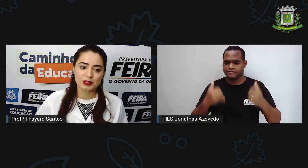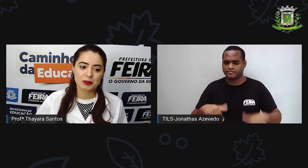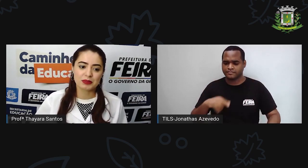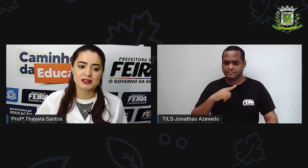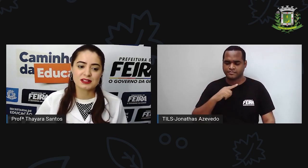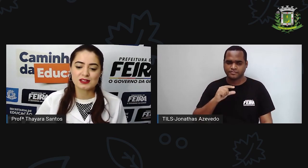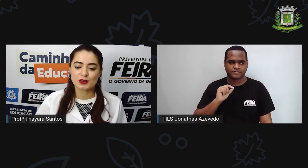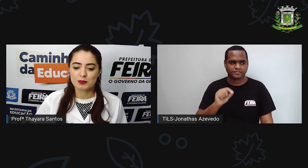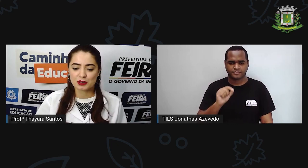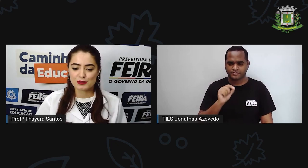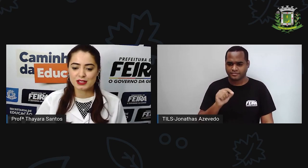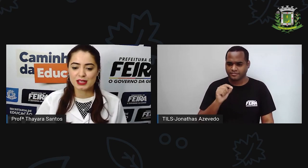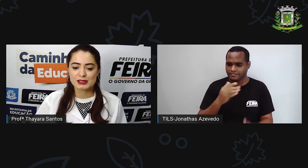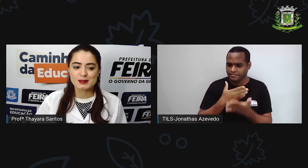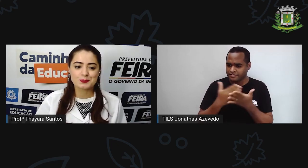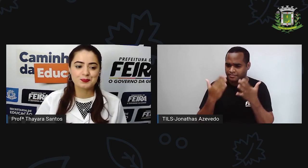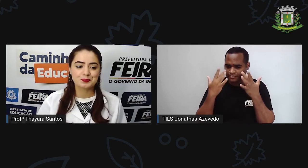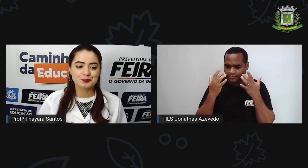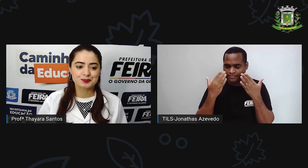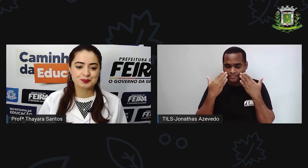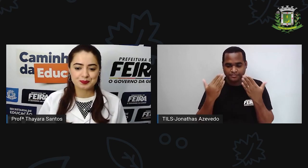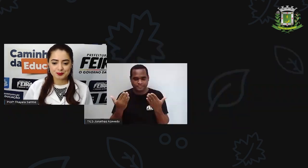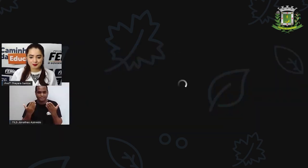ano. Vou botar minha apresentação aqui para vocês.